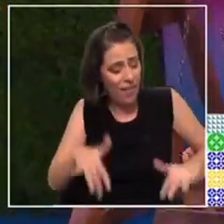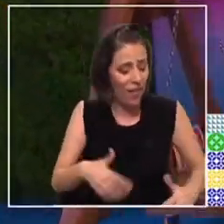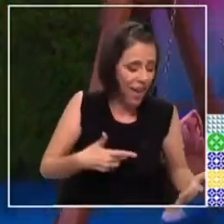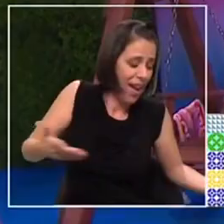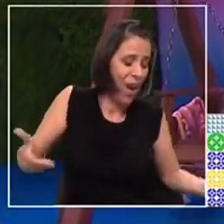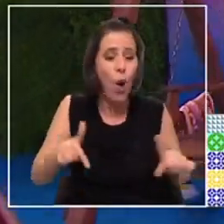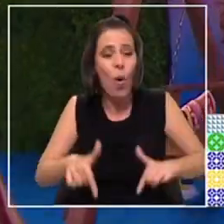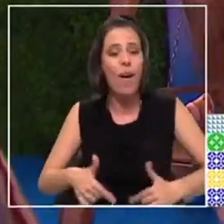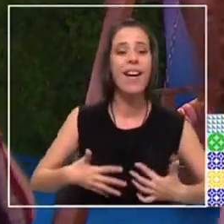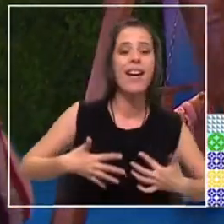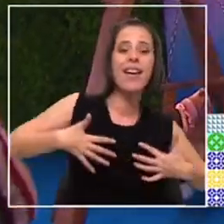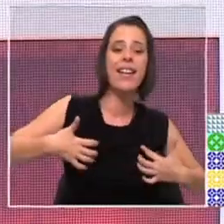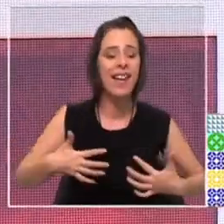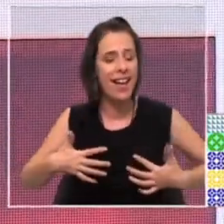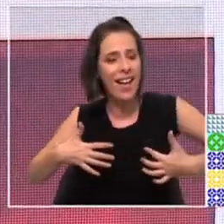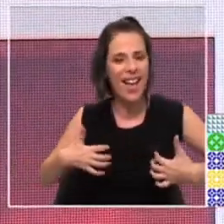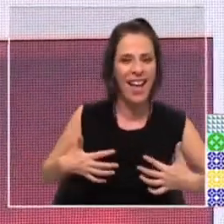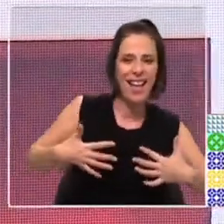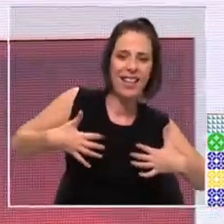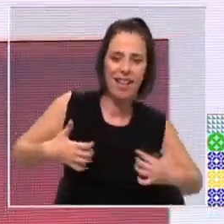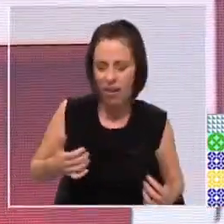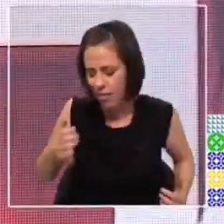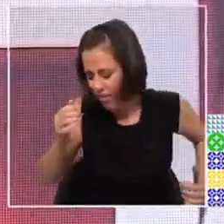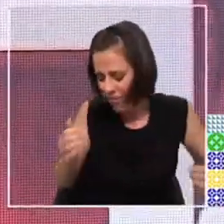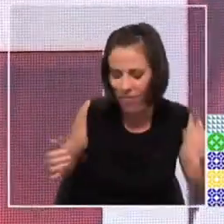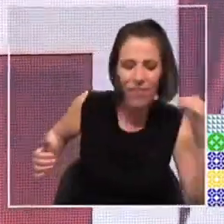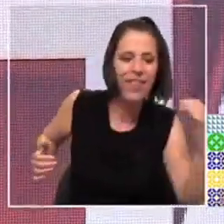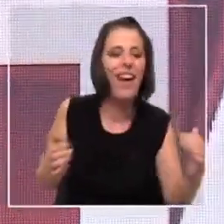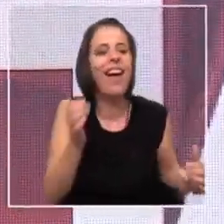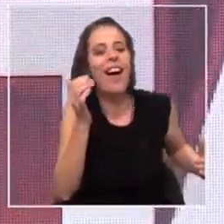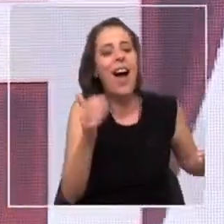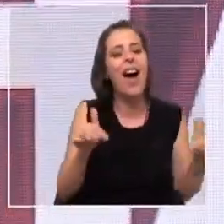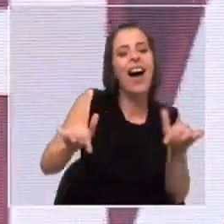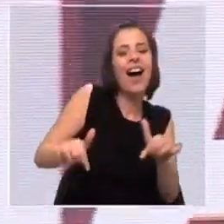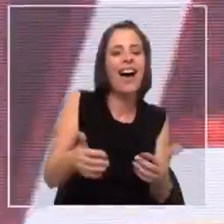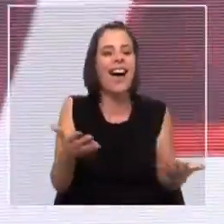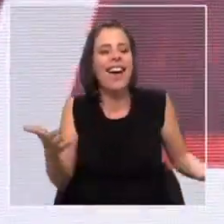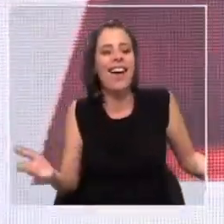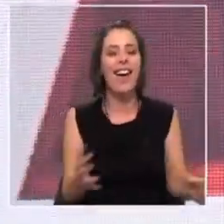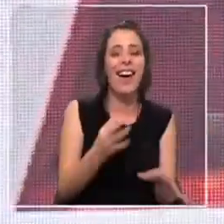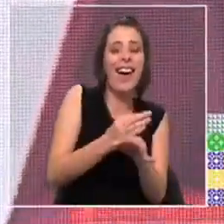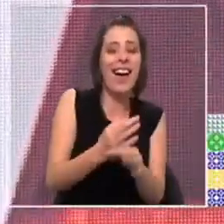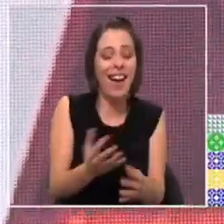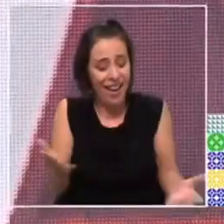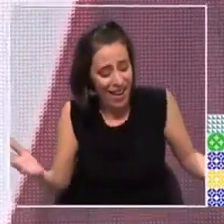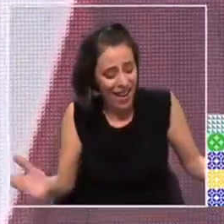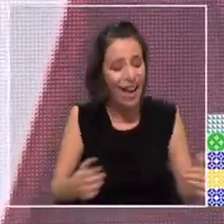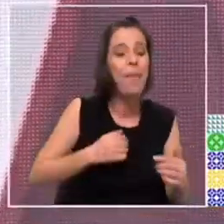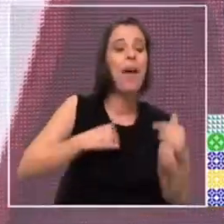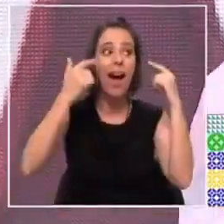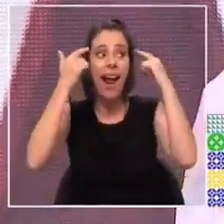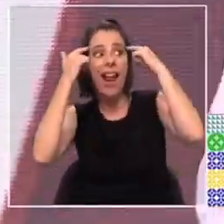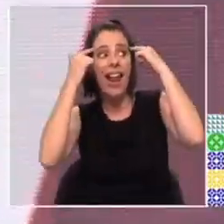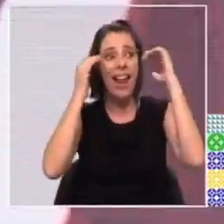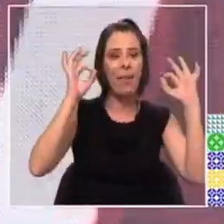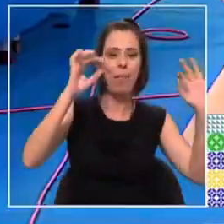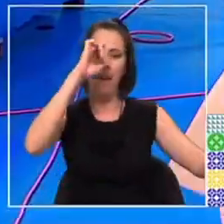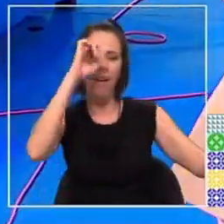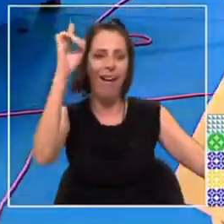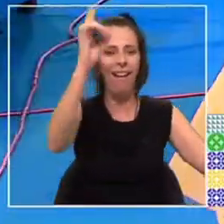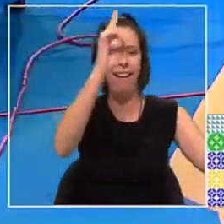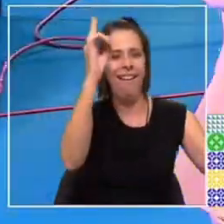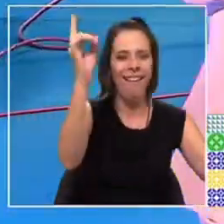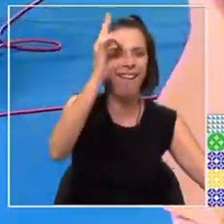porque hoje é sexta-feira mas agora minha cabeça já está